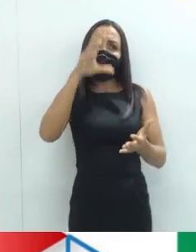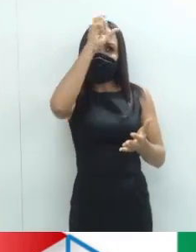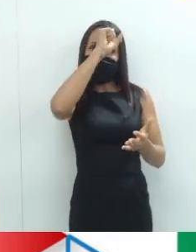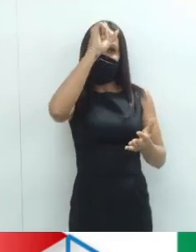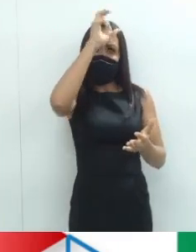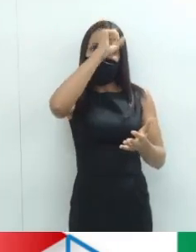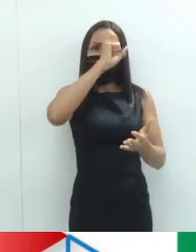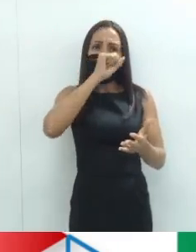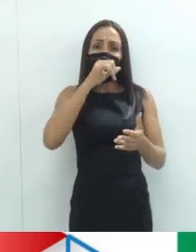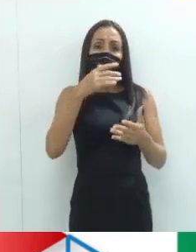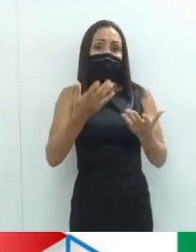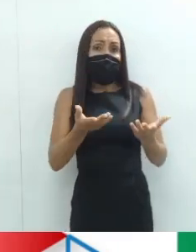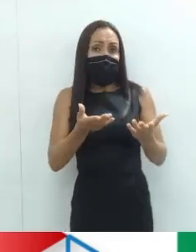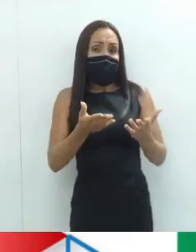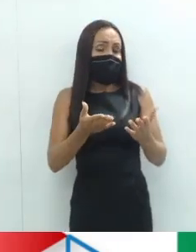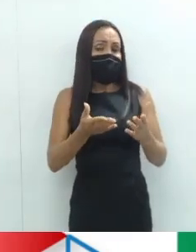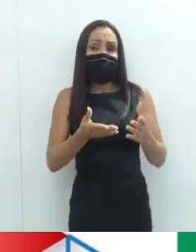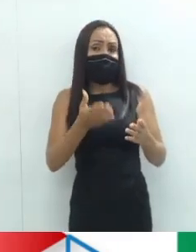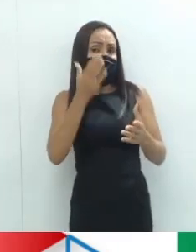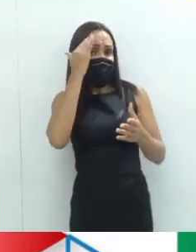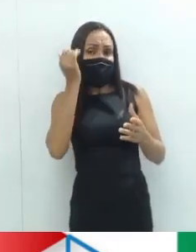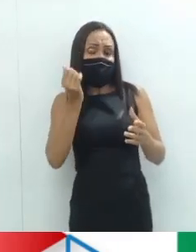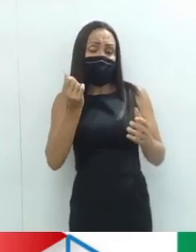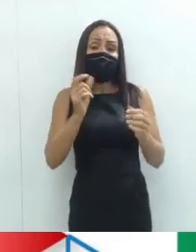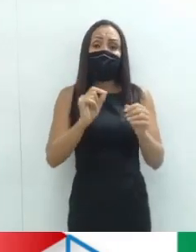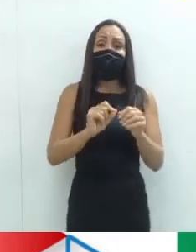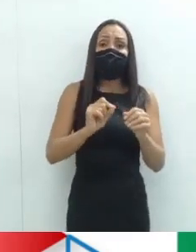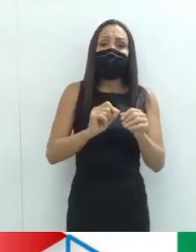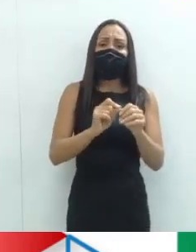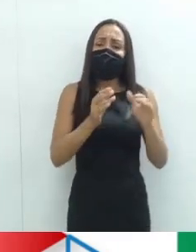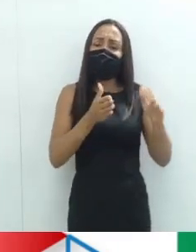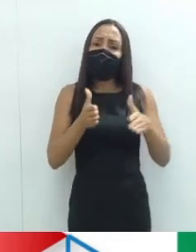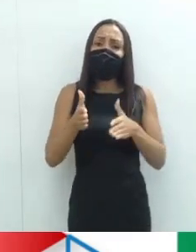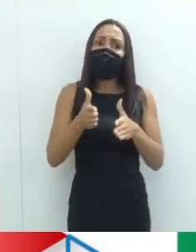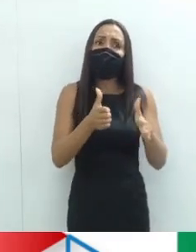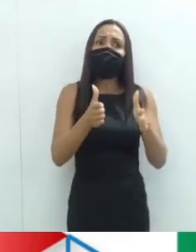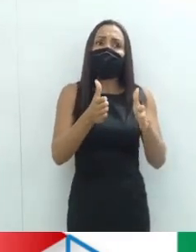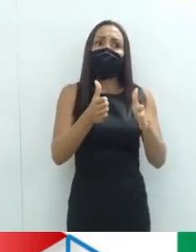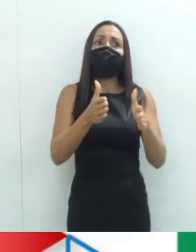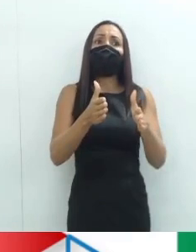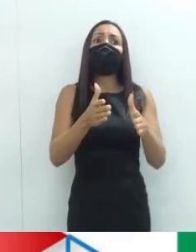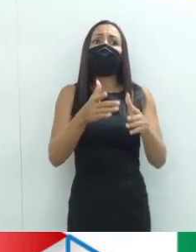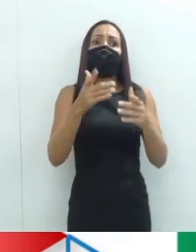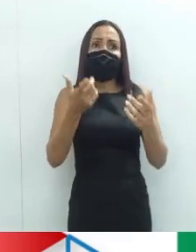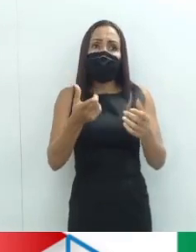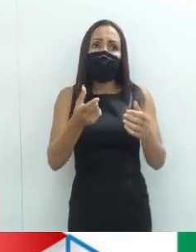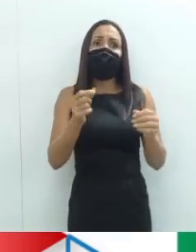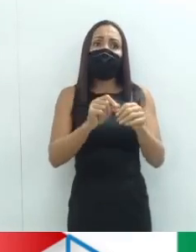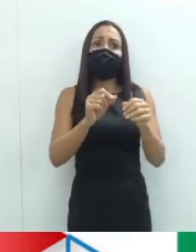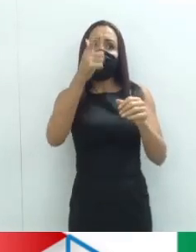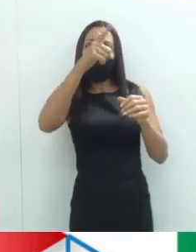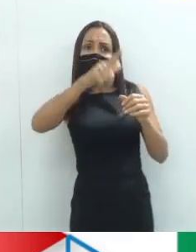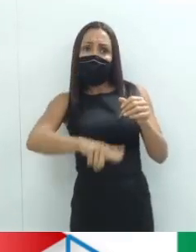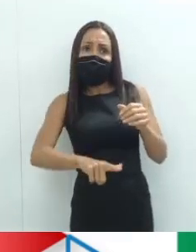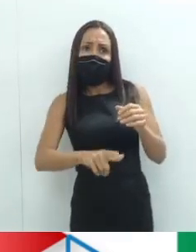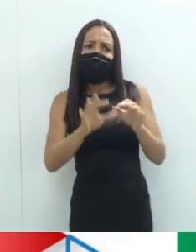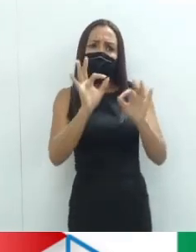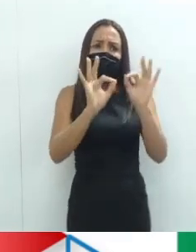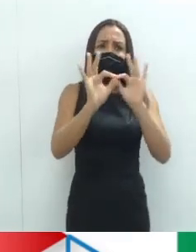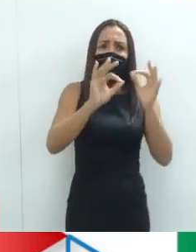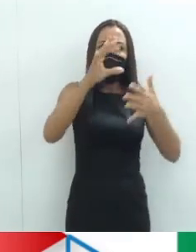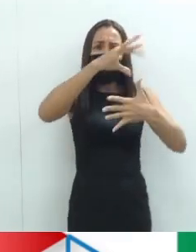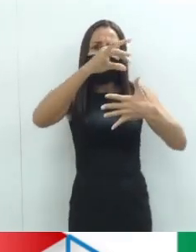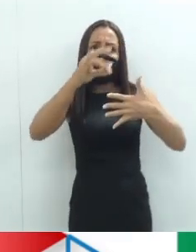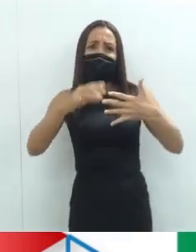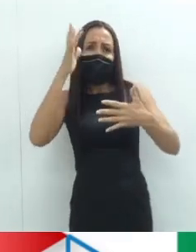a caminhar, sem aprender a fazer o caminho caminhando, refazendo e retocando o